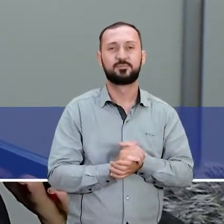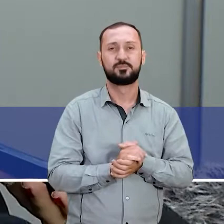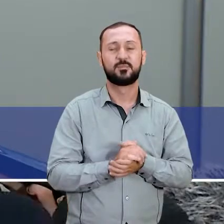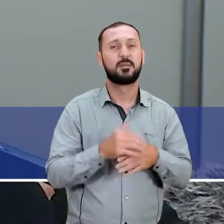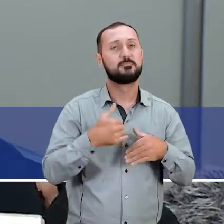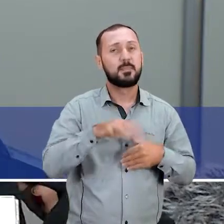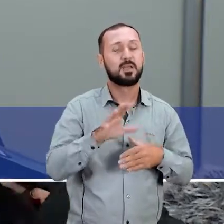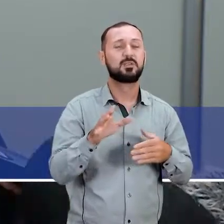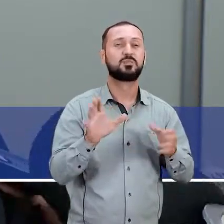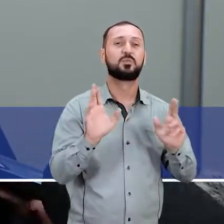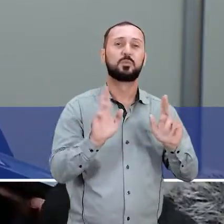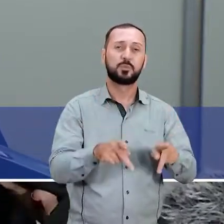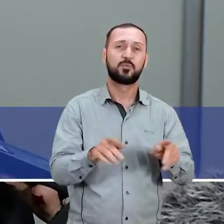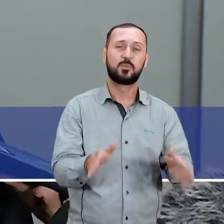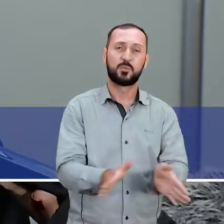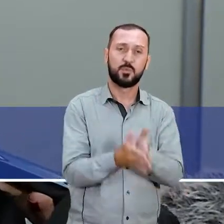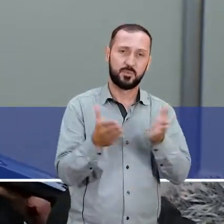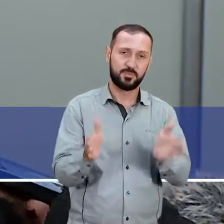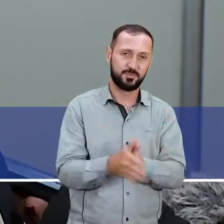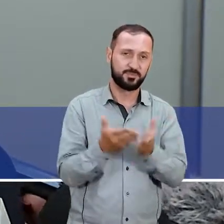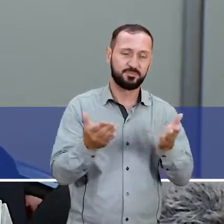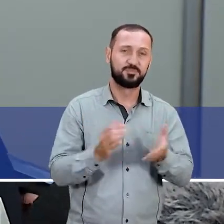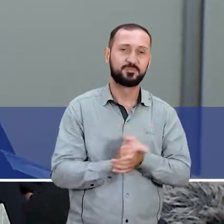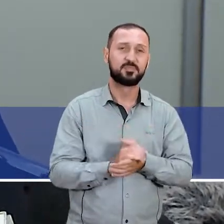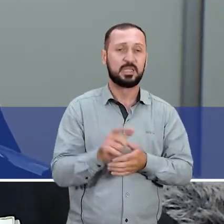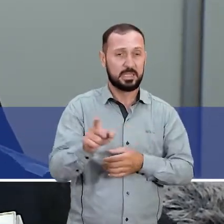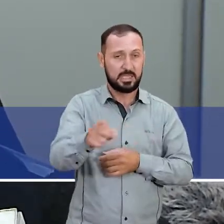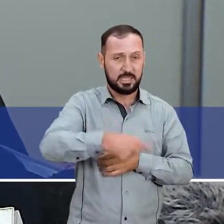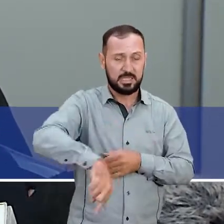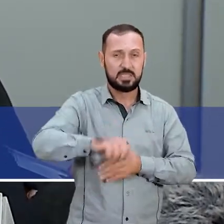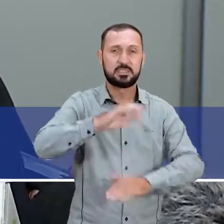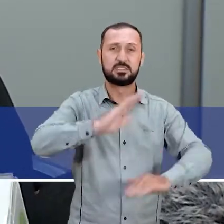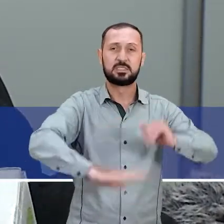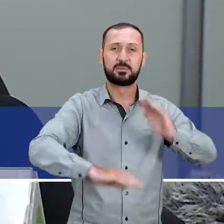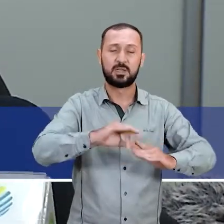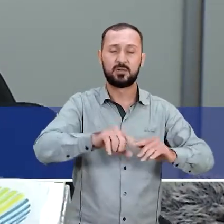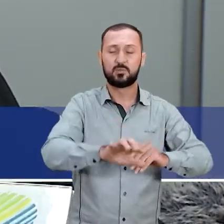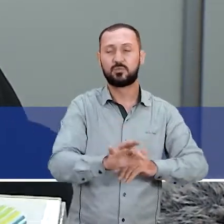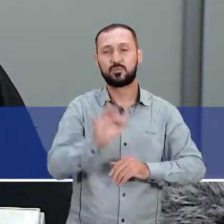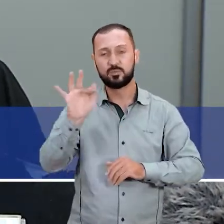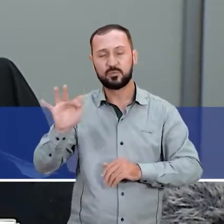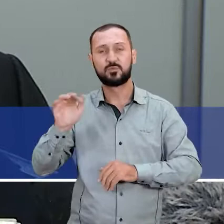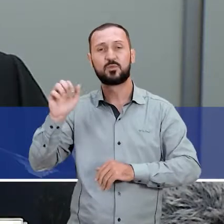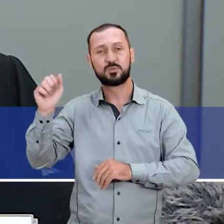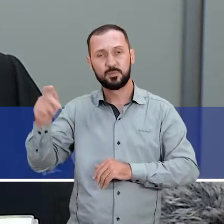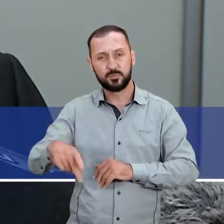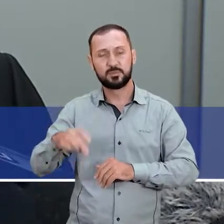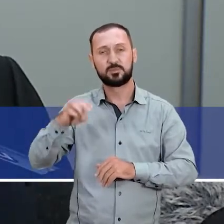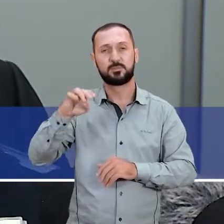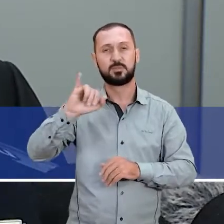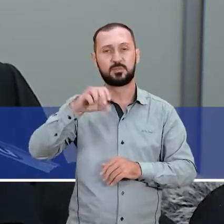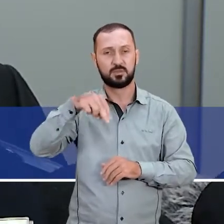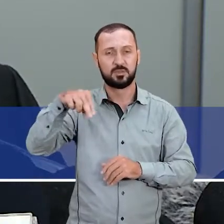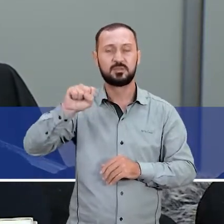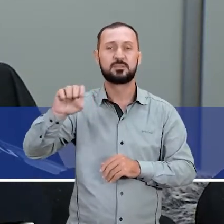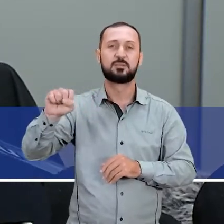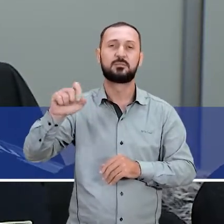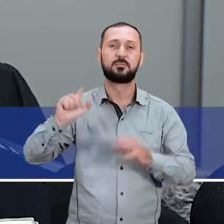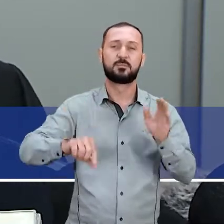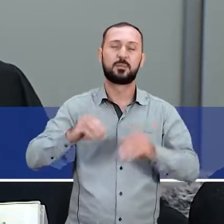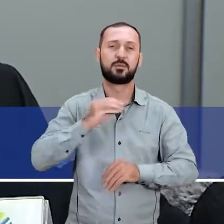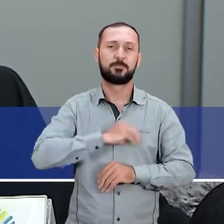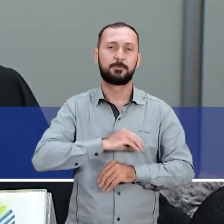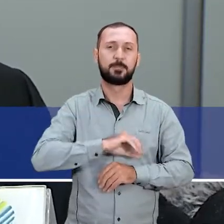população do Estado, majoritariamente pobre. E digo mais, esses trabalhadores, quando se aposentam pelo